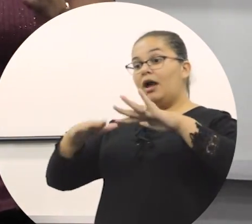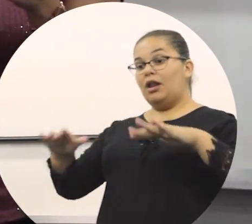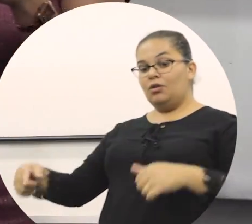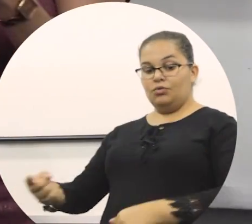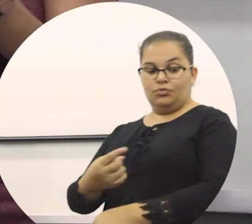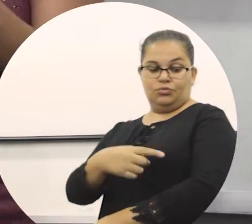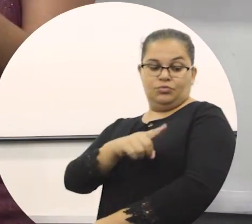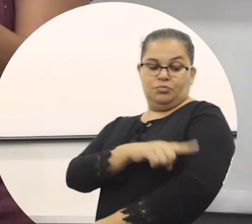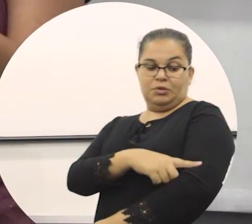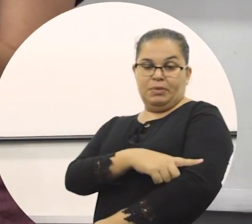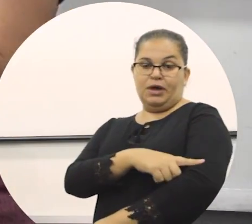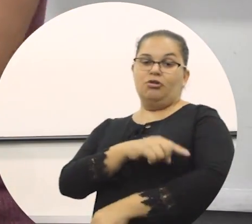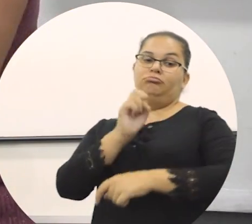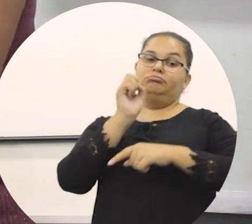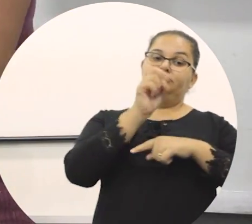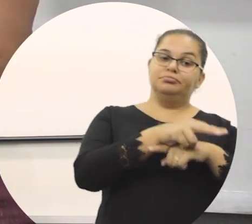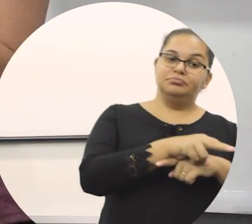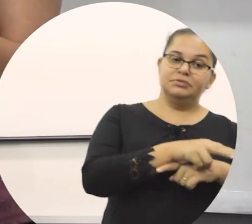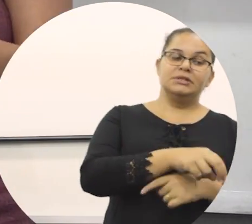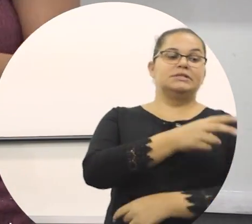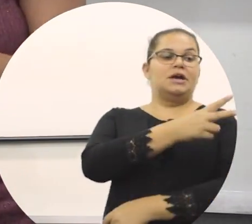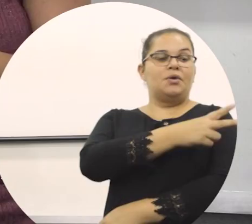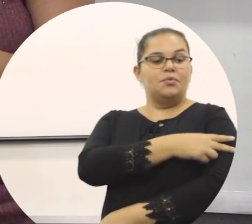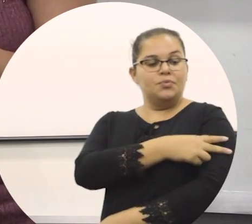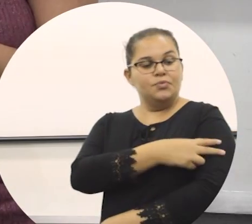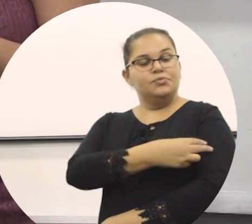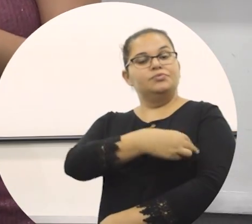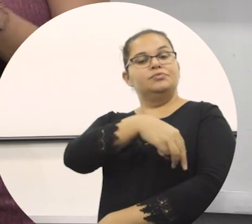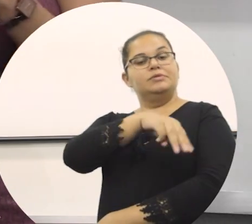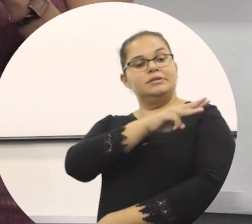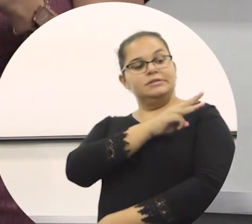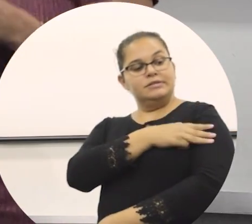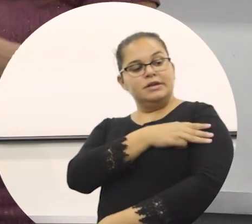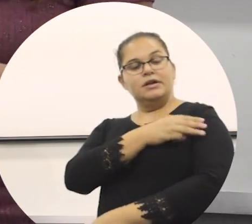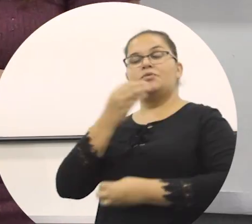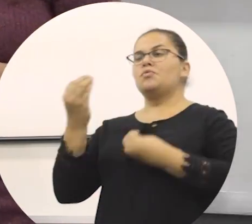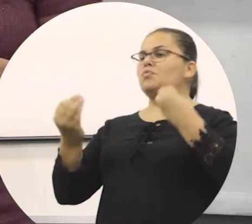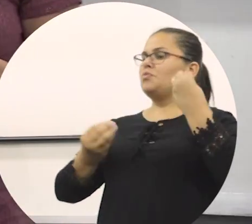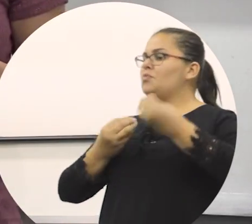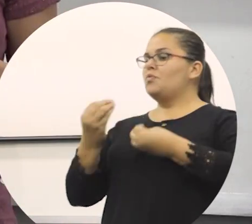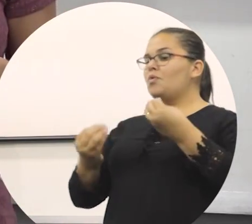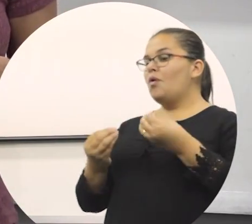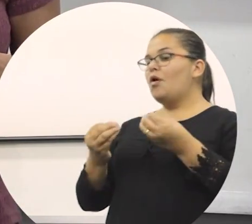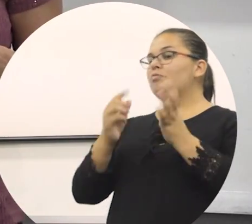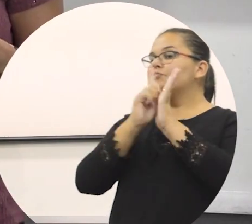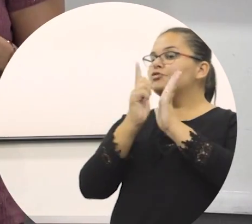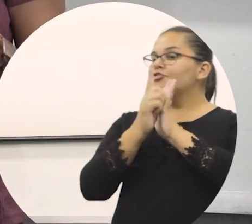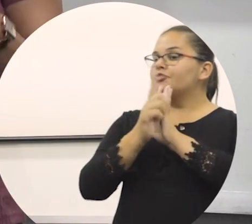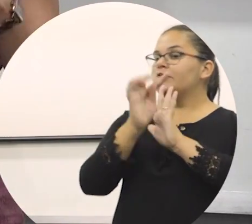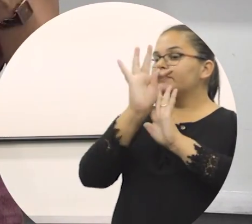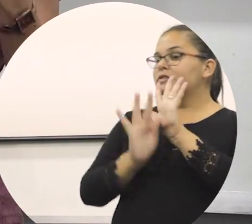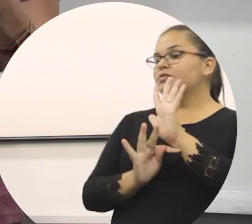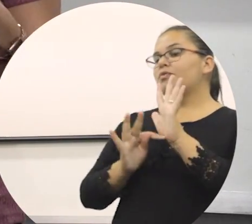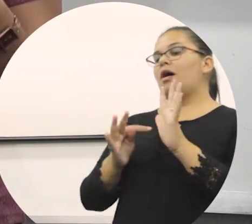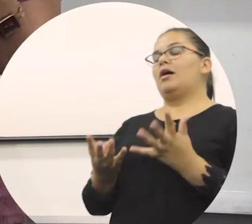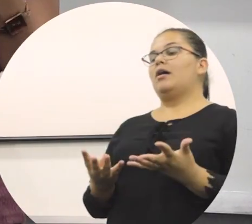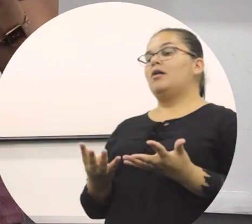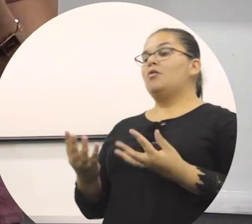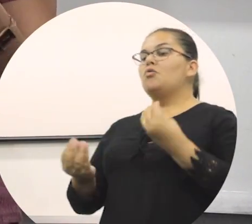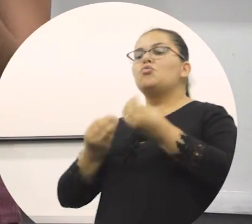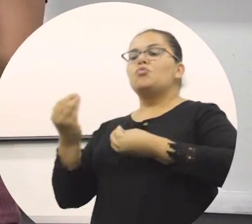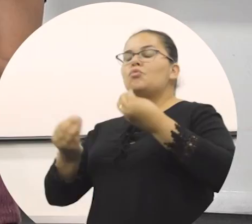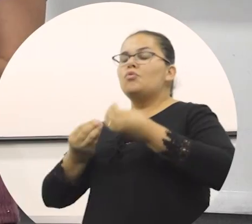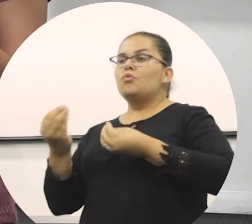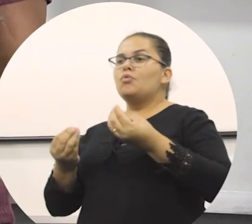primeiro ano, segundo, quando ele chega no terceiro. Então, quais são esses gêneros trabalhados? Como é que